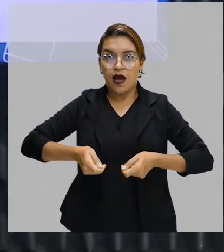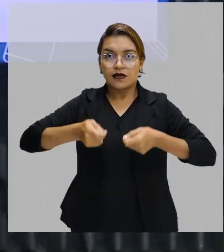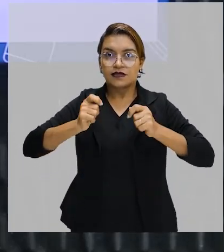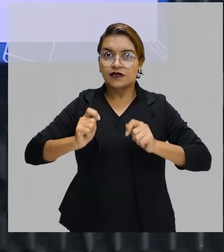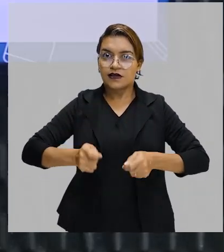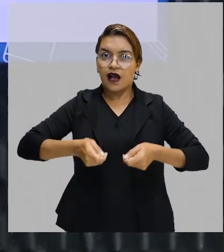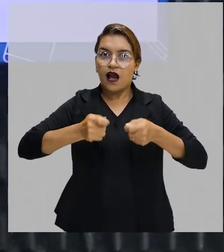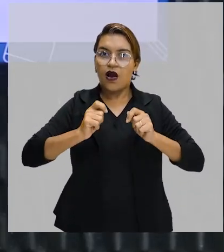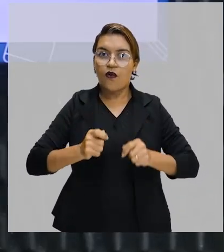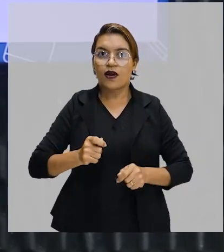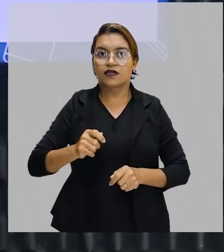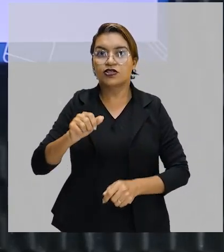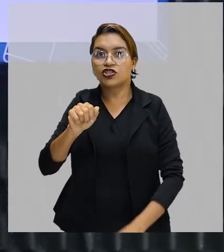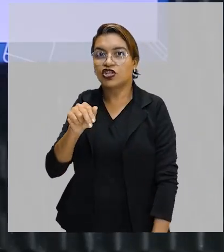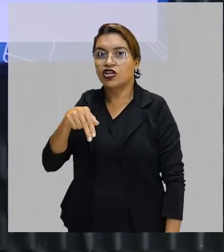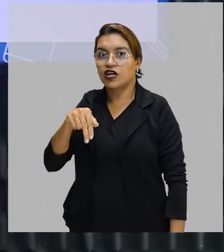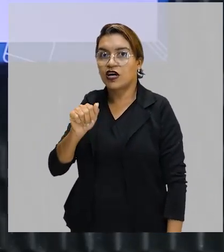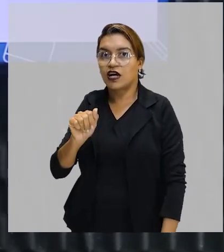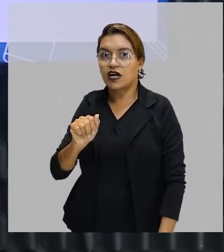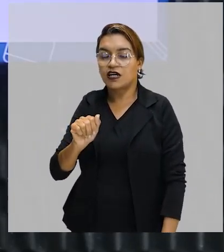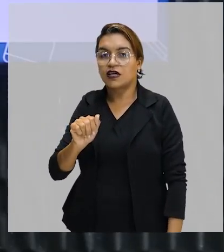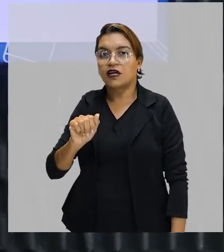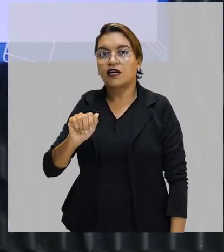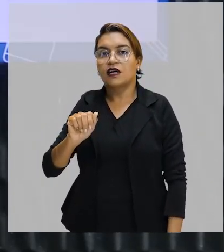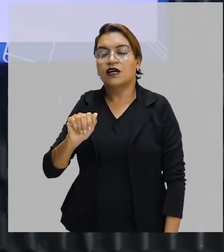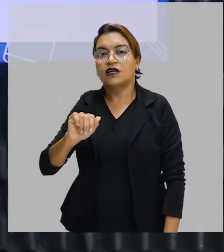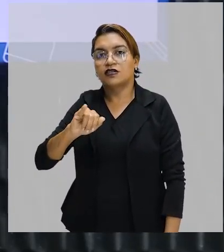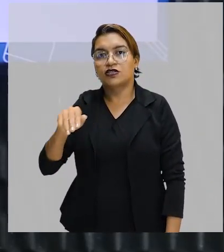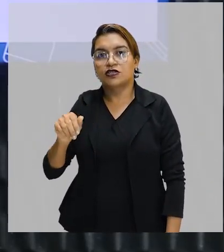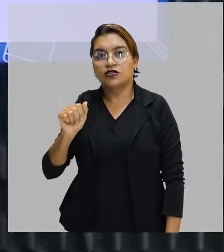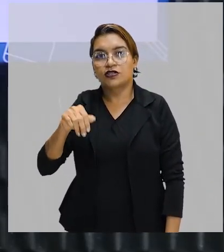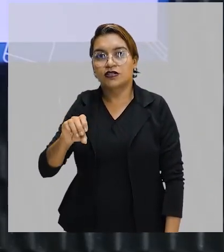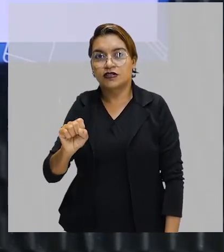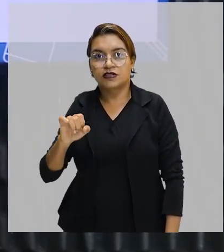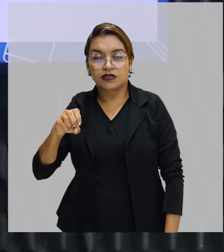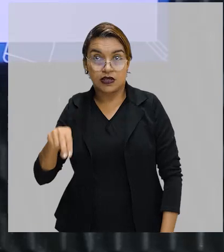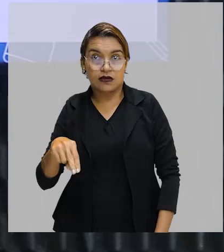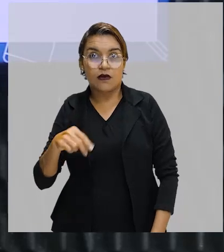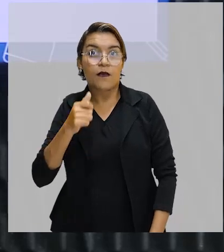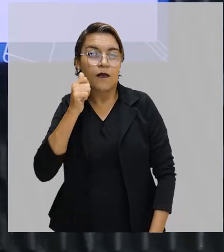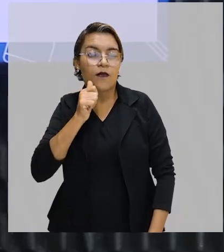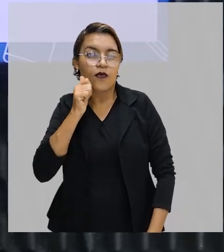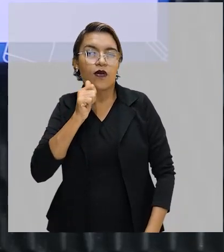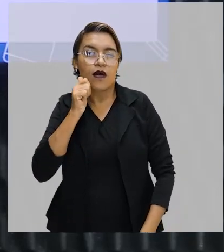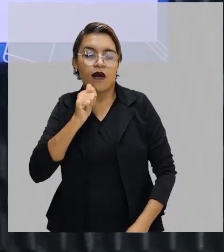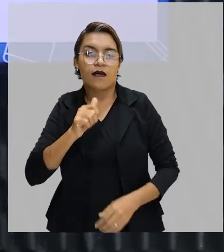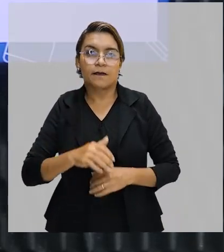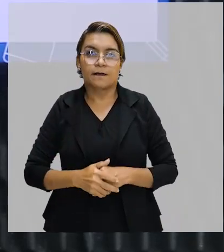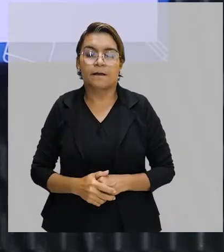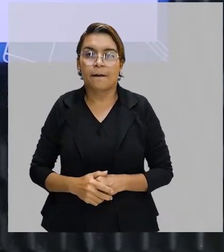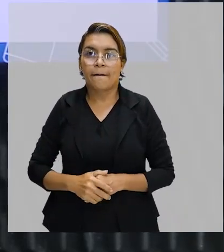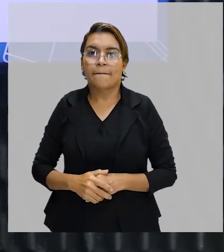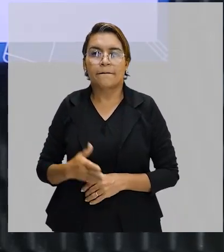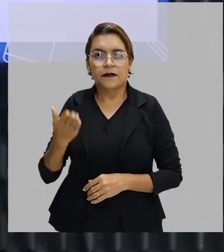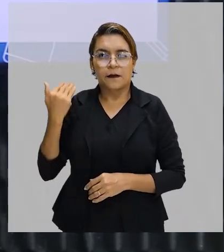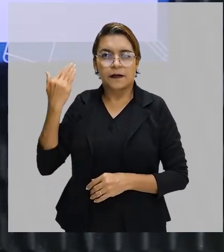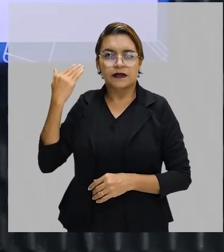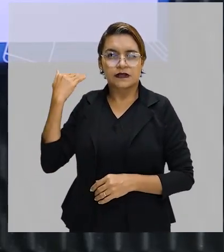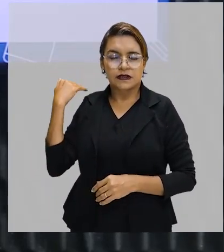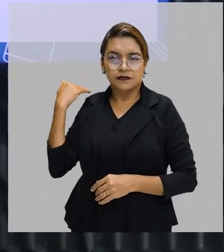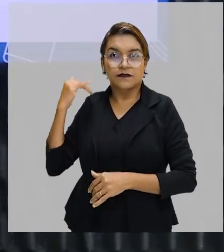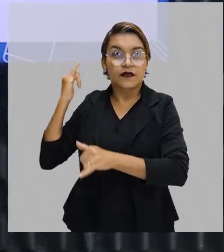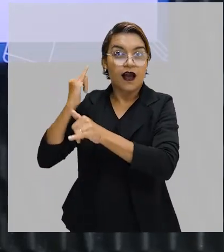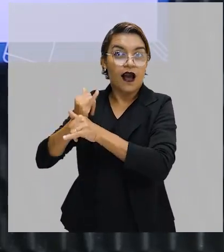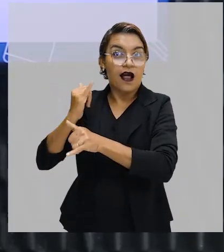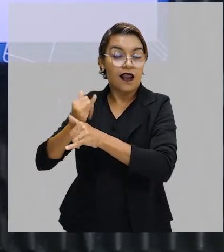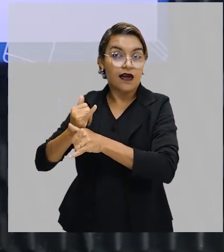Jansen Ana Jansen era uma escravocrata que viveu aqui era de Reza a